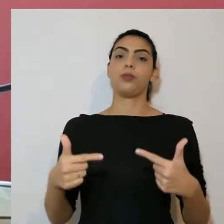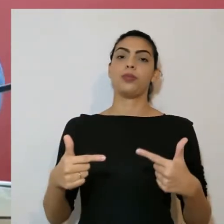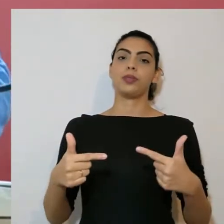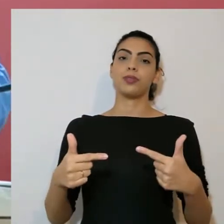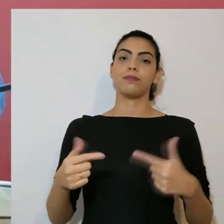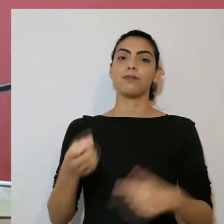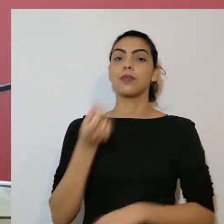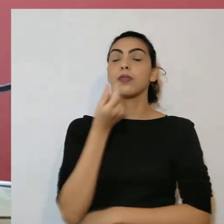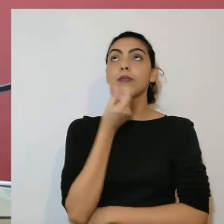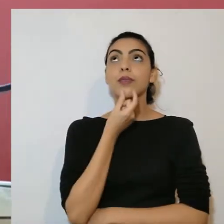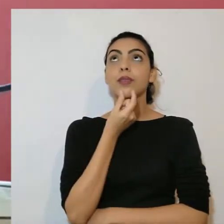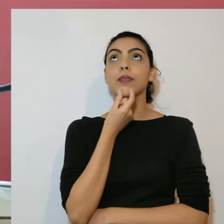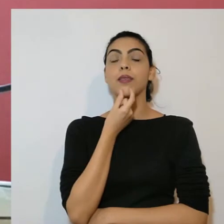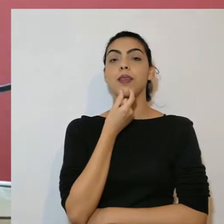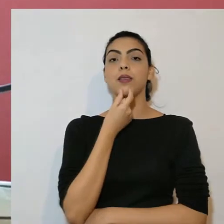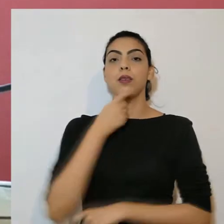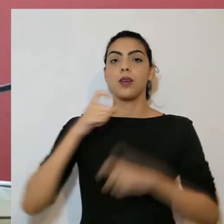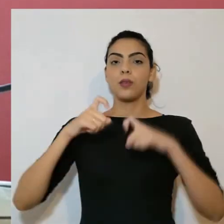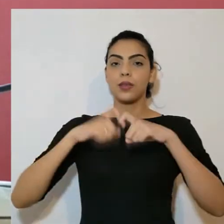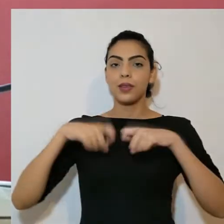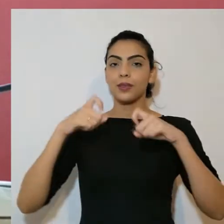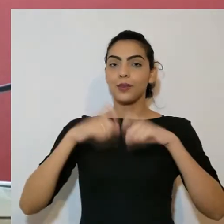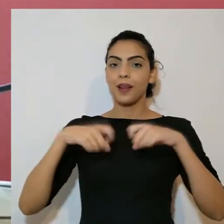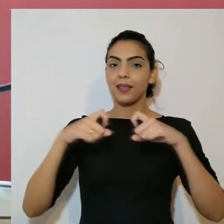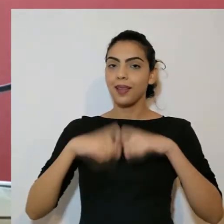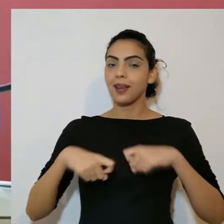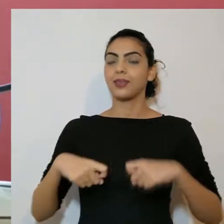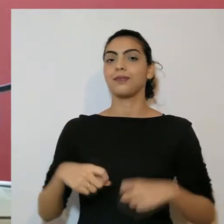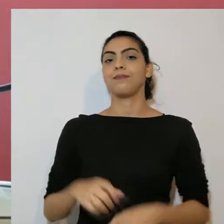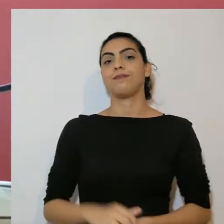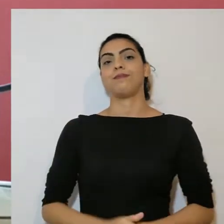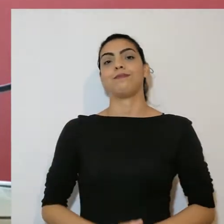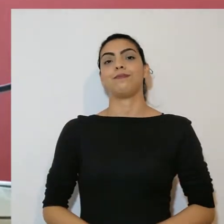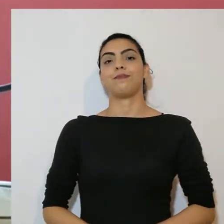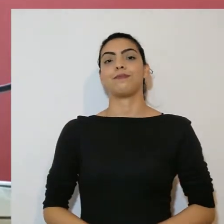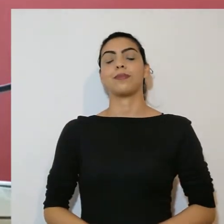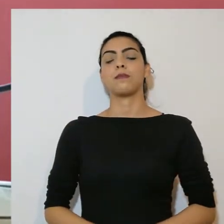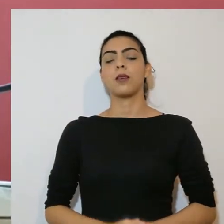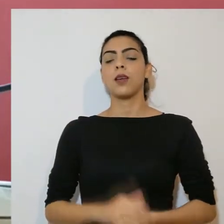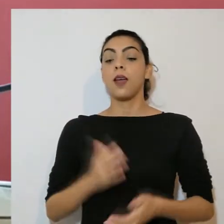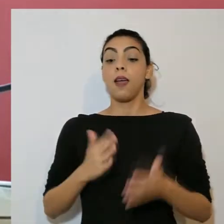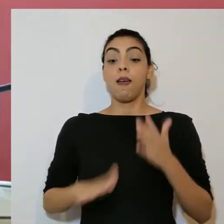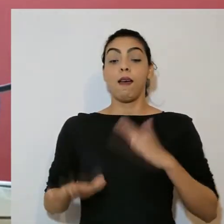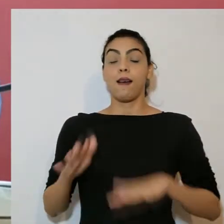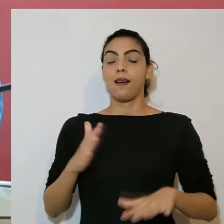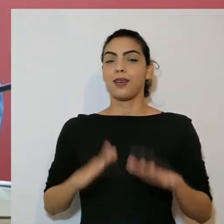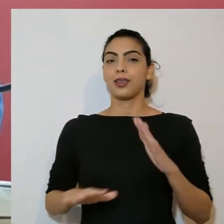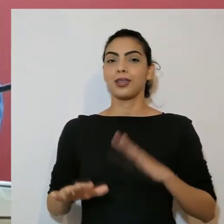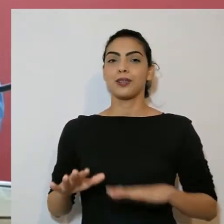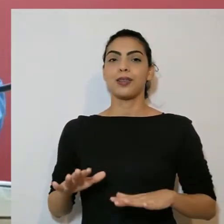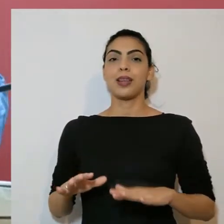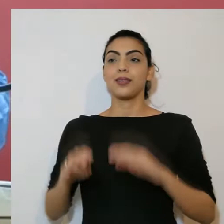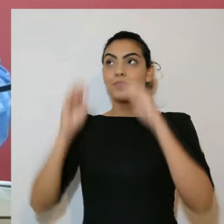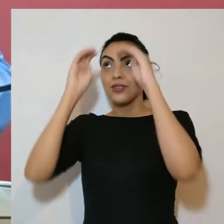lutas com a sua solidão, sexualidade, e muitas vezes ele fica